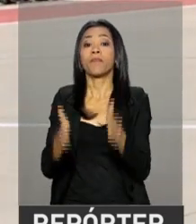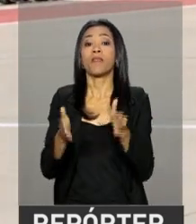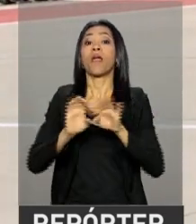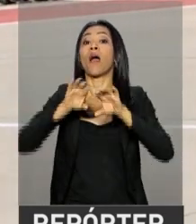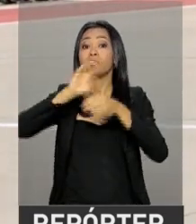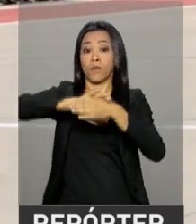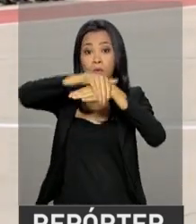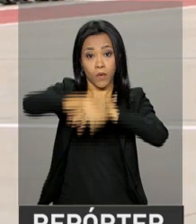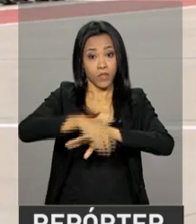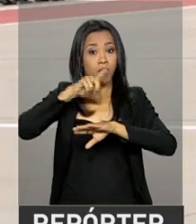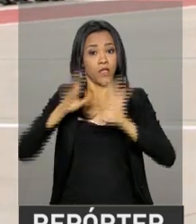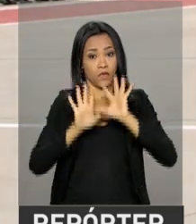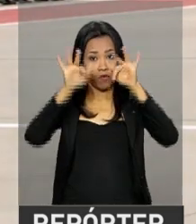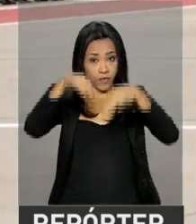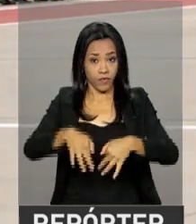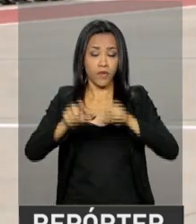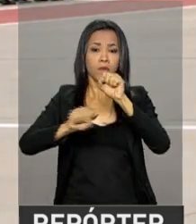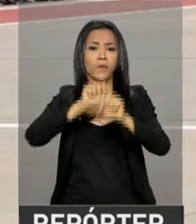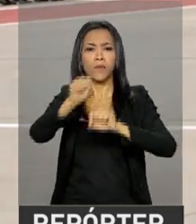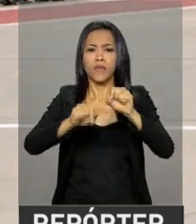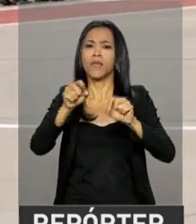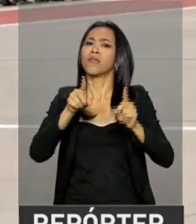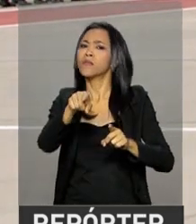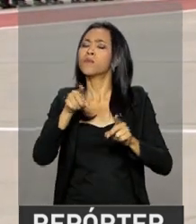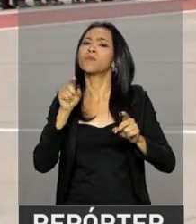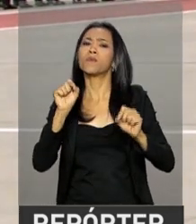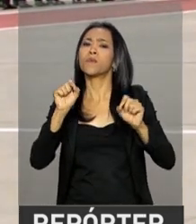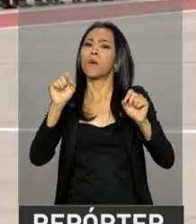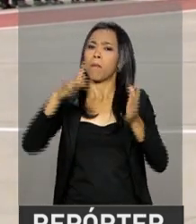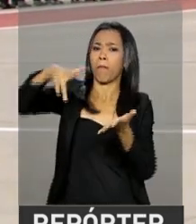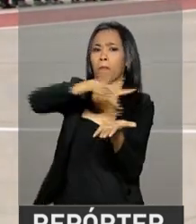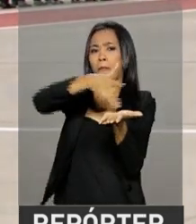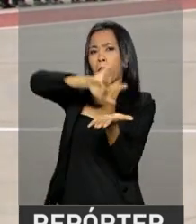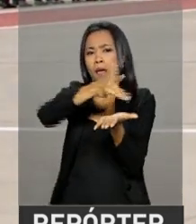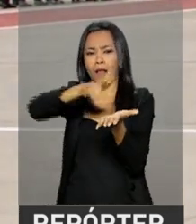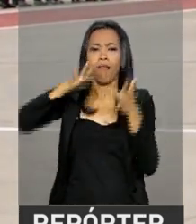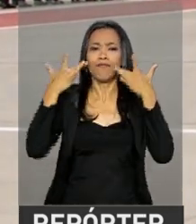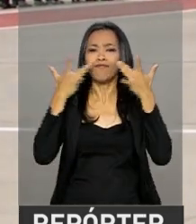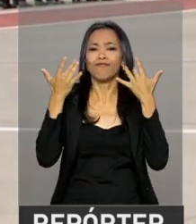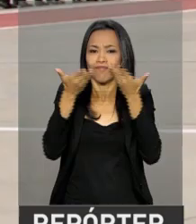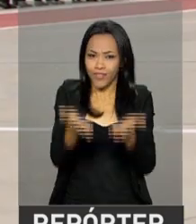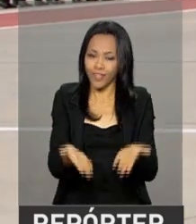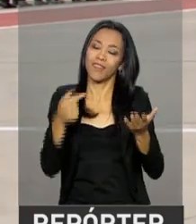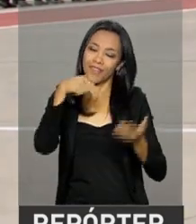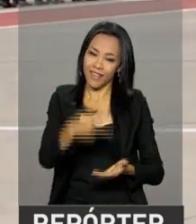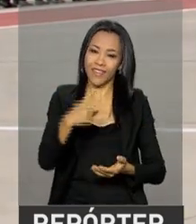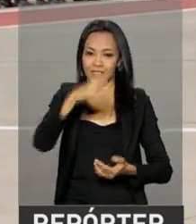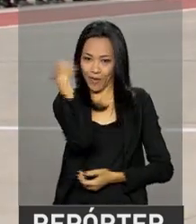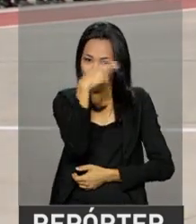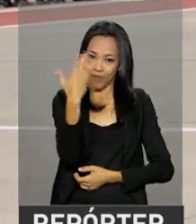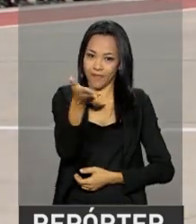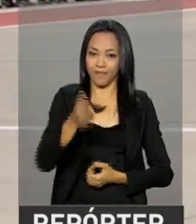Temer participa do encerramento do concurso internacional do tradicional balé Russo do teatro bolchoi de Moscou na Rússia